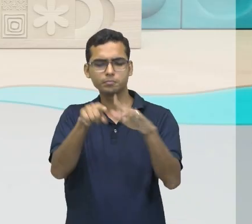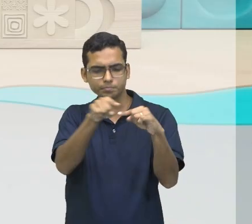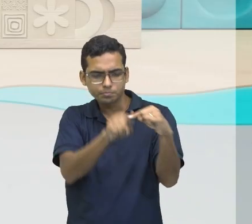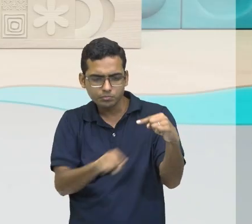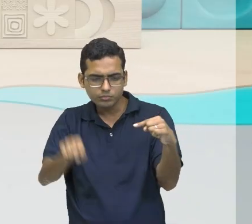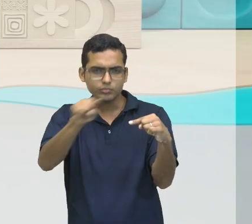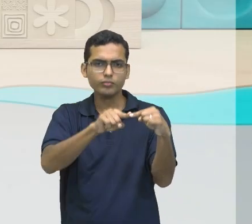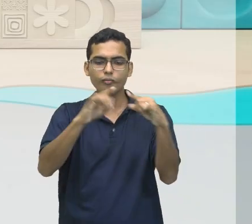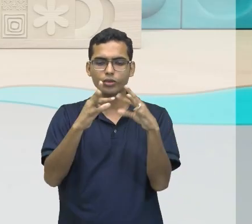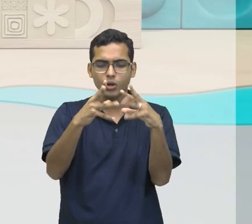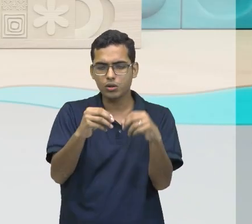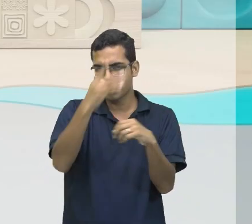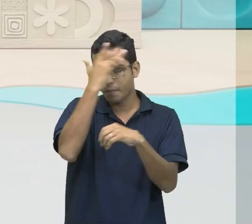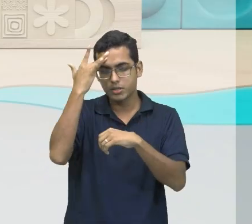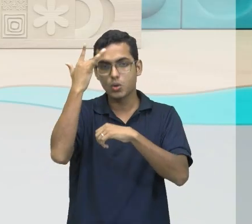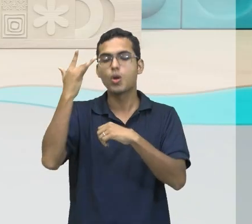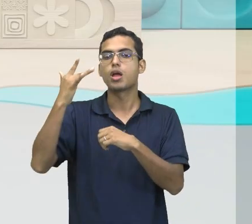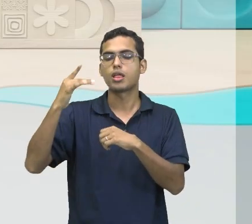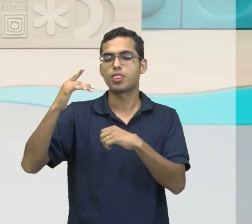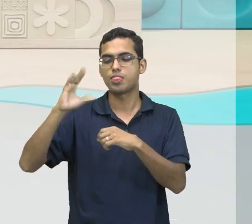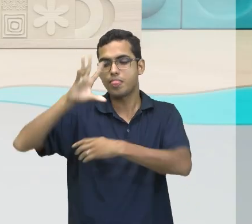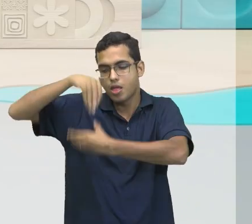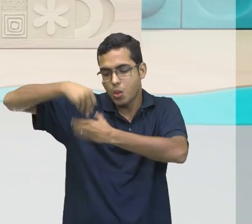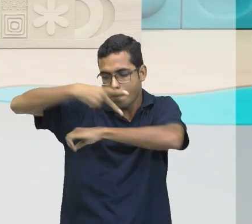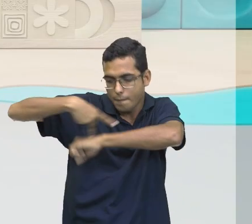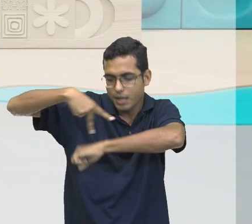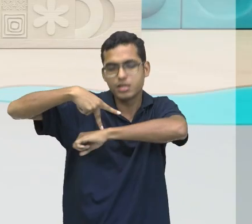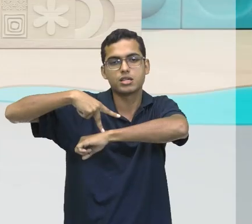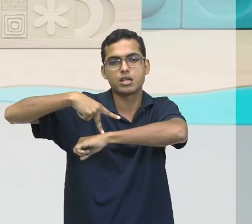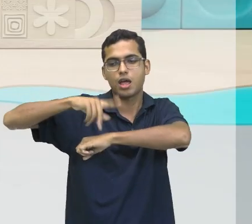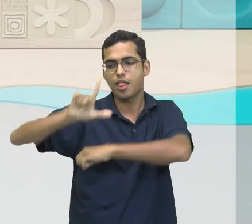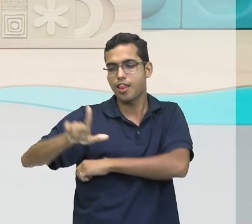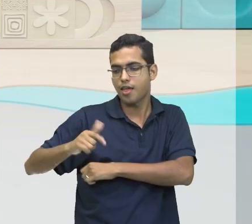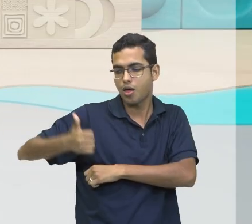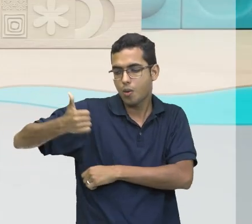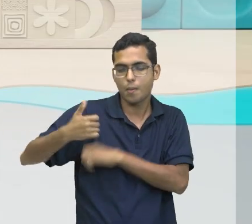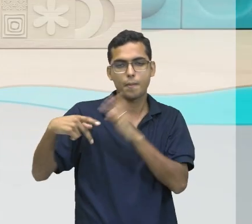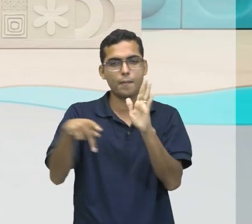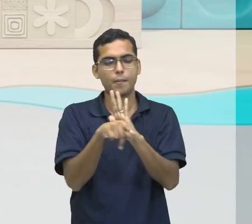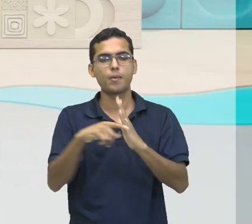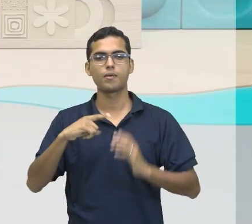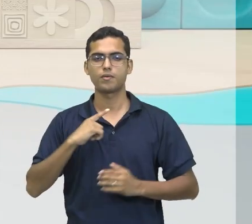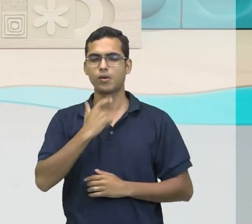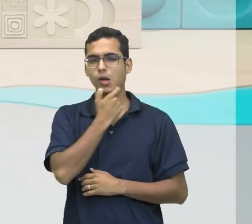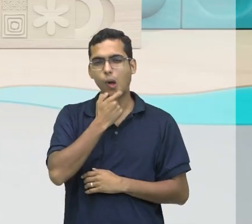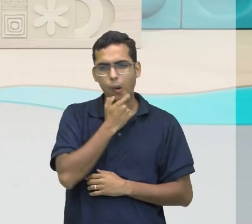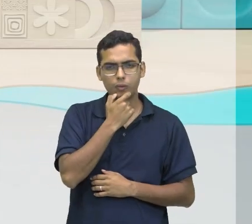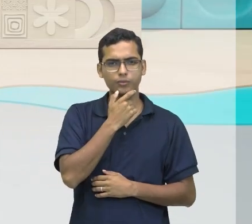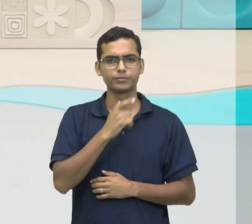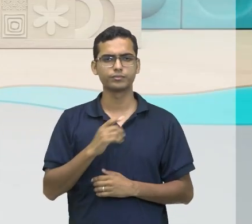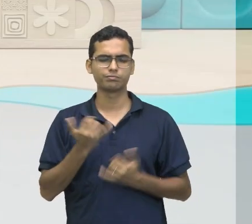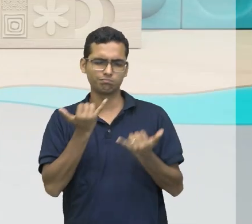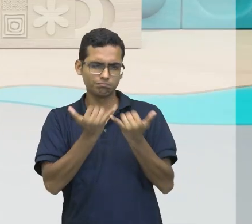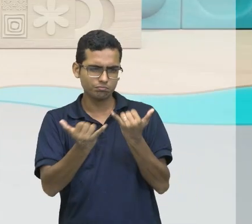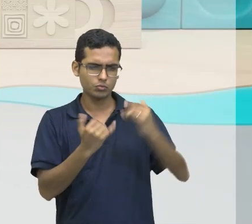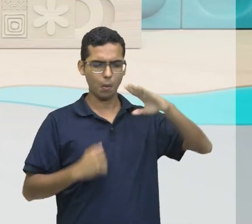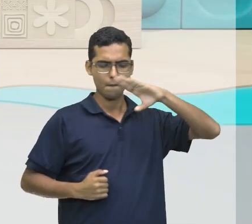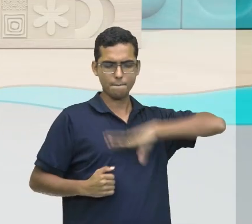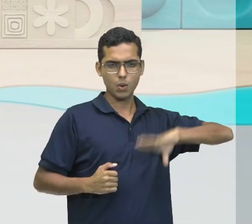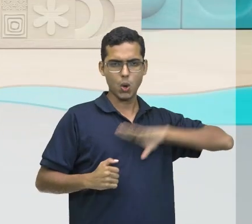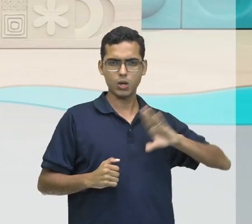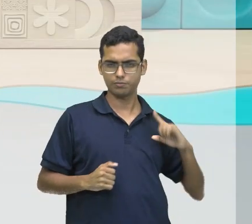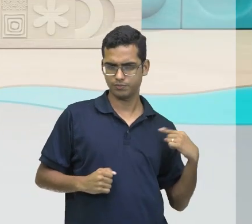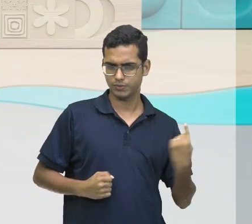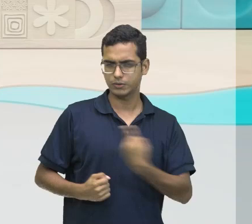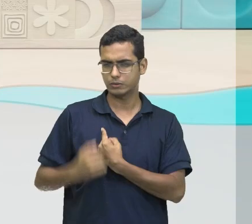pessoas desse país falam a língua inglesa em todas as situações, certo? É como a língua portuguesa para a gente, certo? No segundo